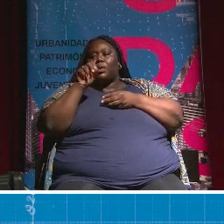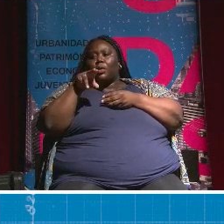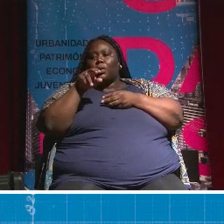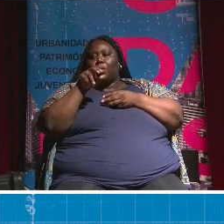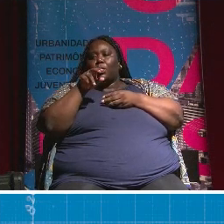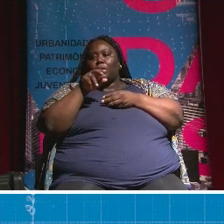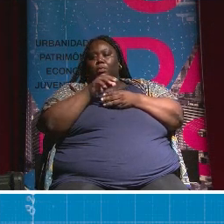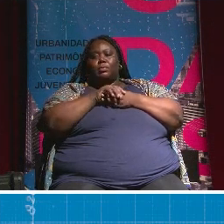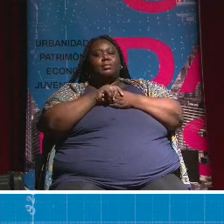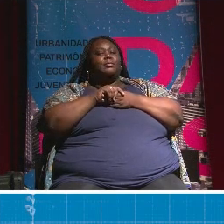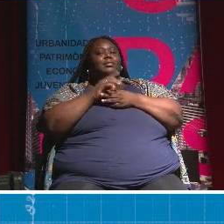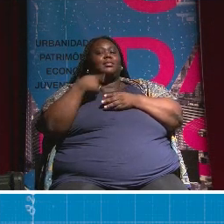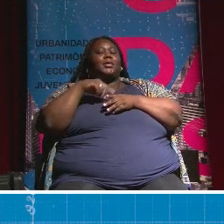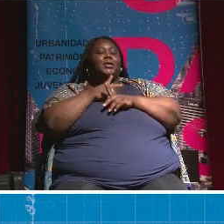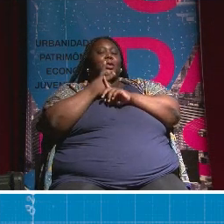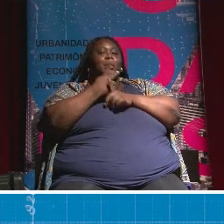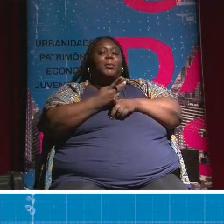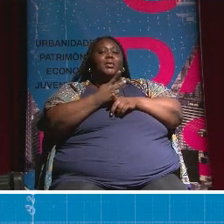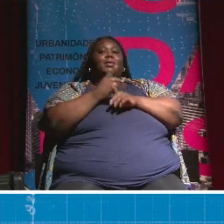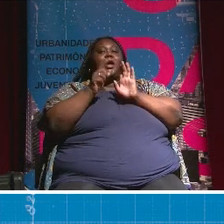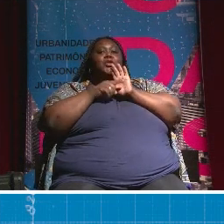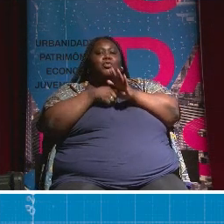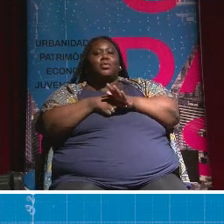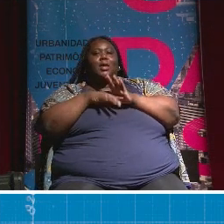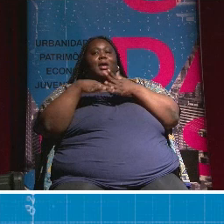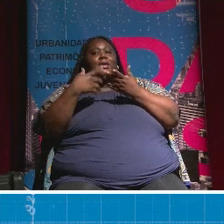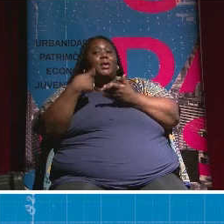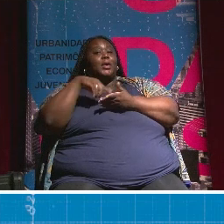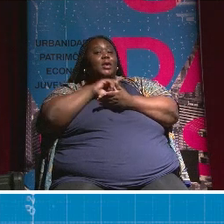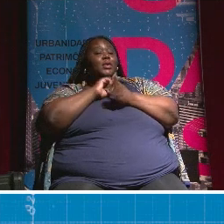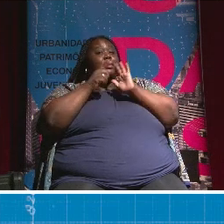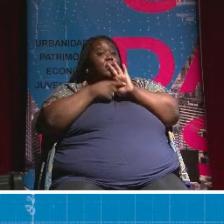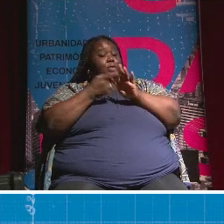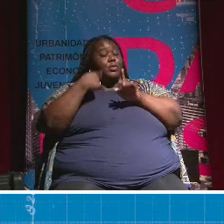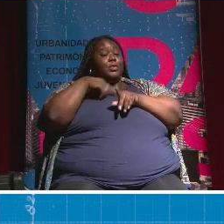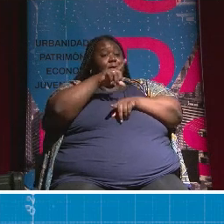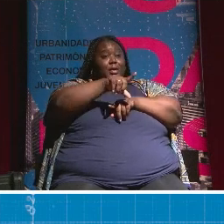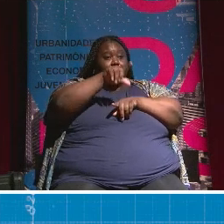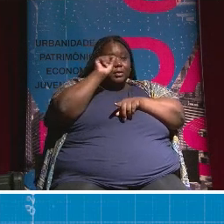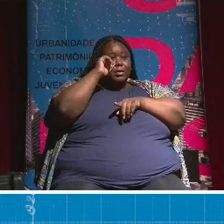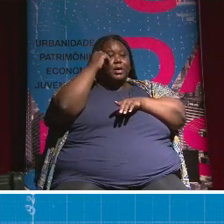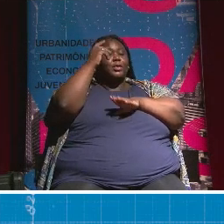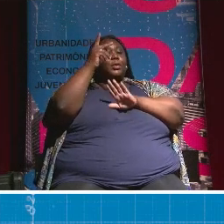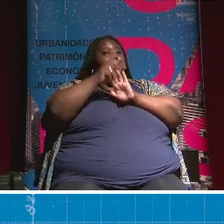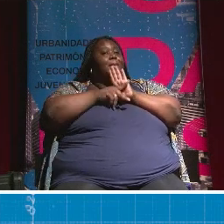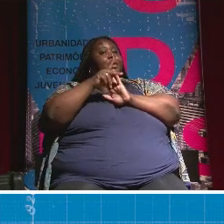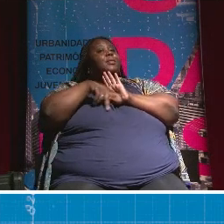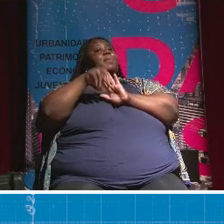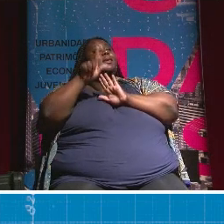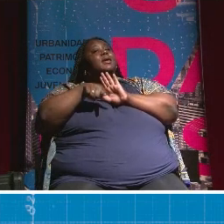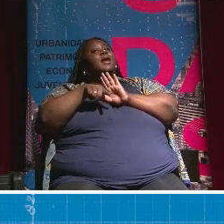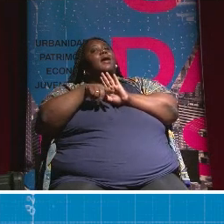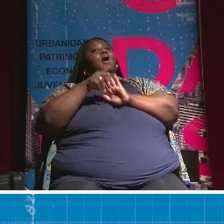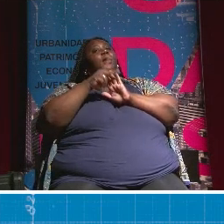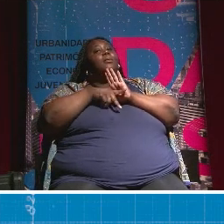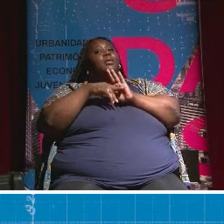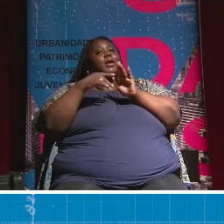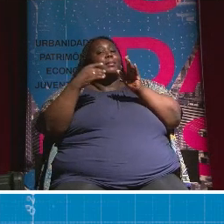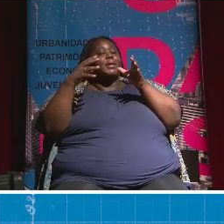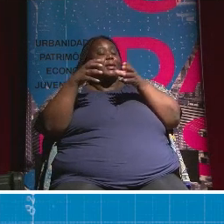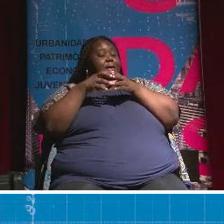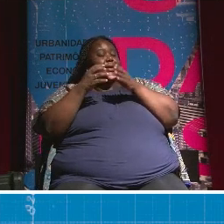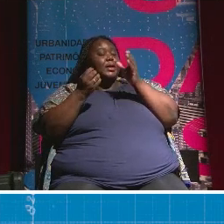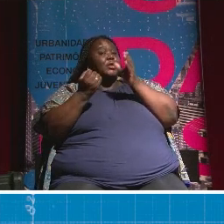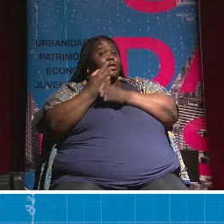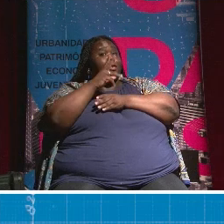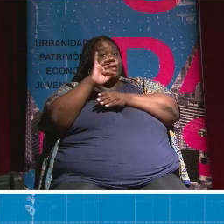é a cooperação. E nessa cooperação, nós elegemos um programa, que é o Programa das Cidades Criativas, que já